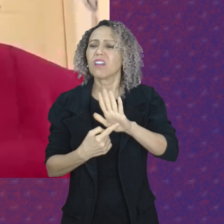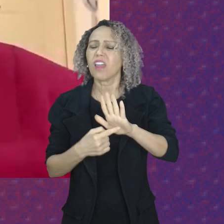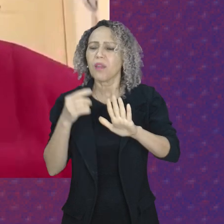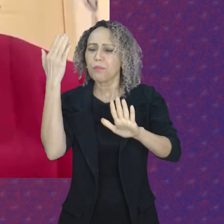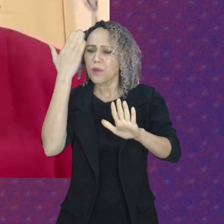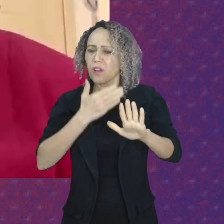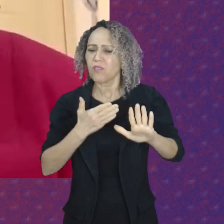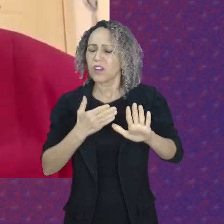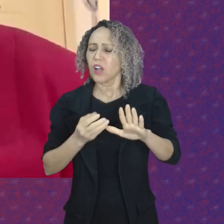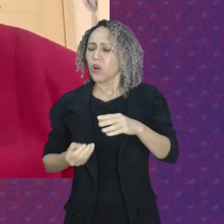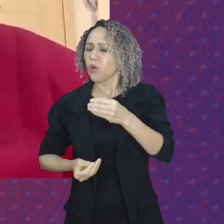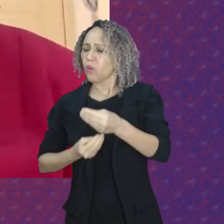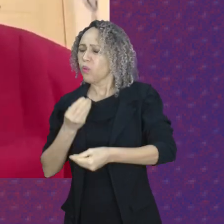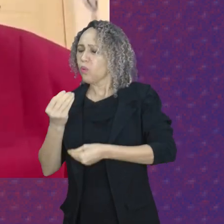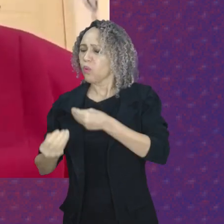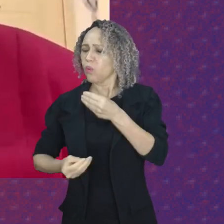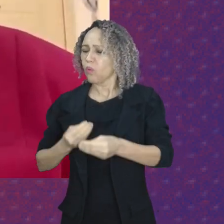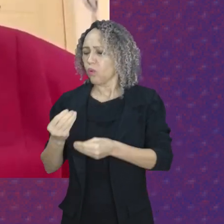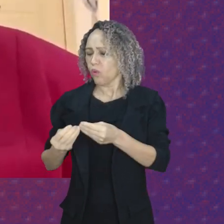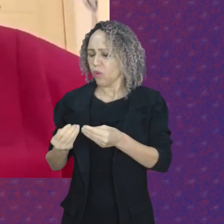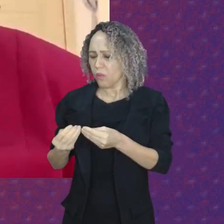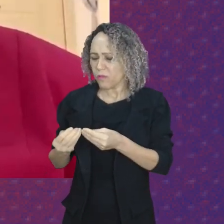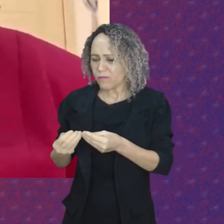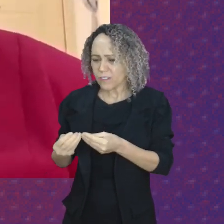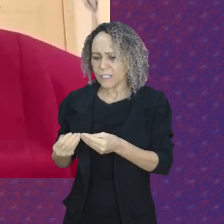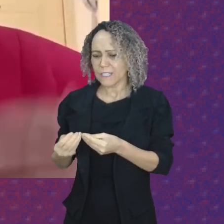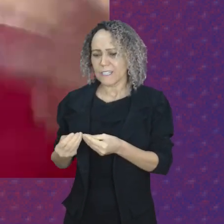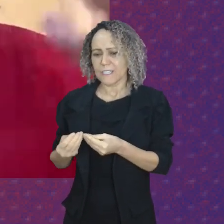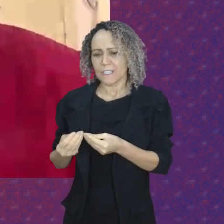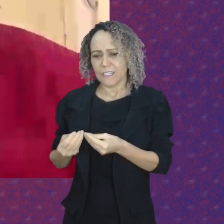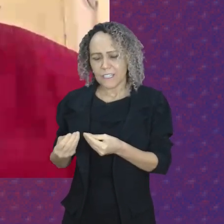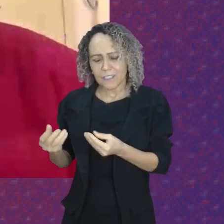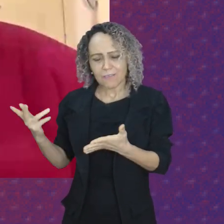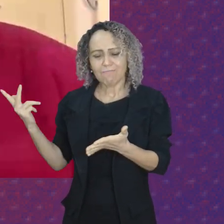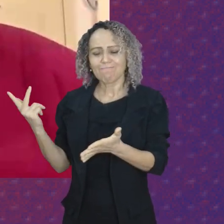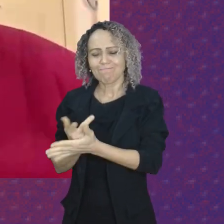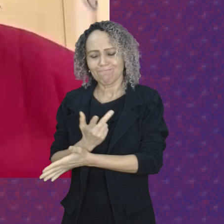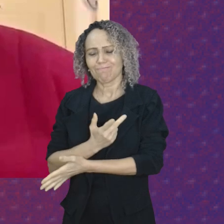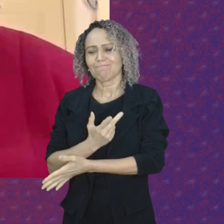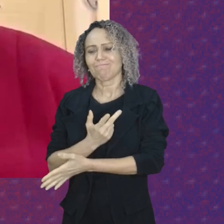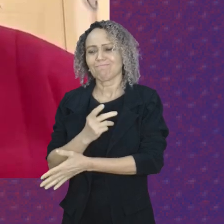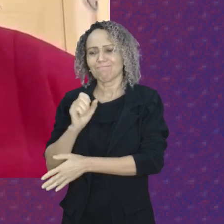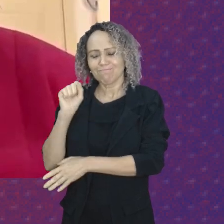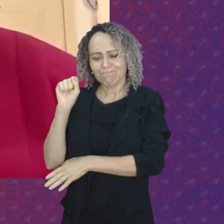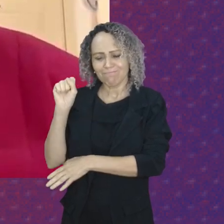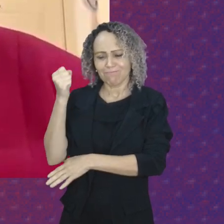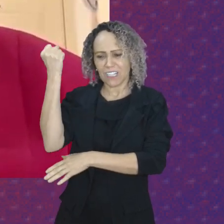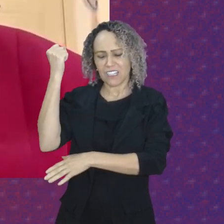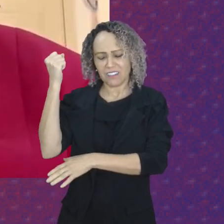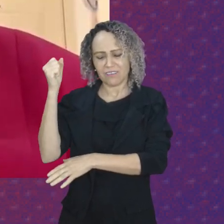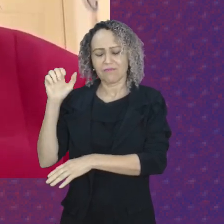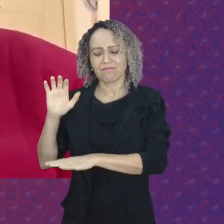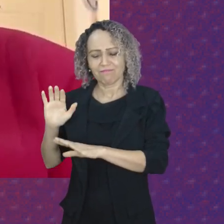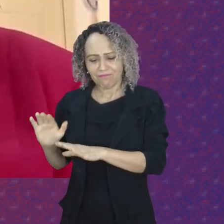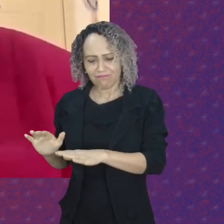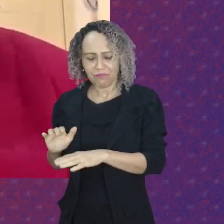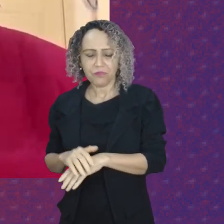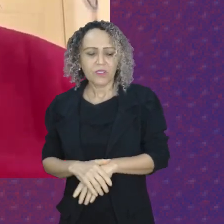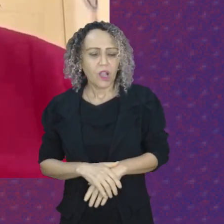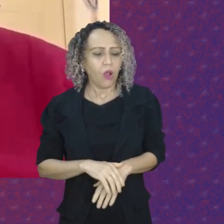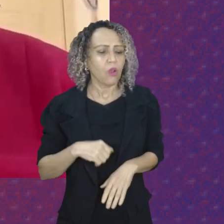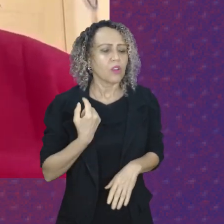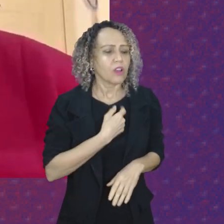e está, né, num profundo risco e numa necessidade total e absoluta de retomada, né? Então, o